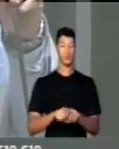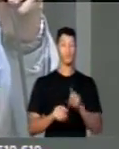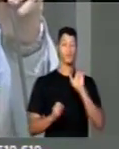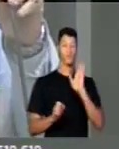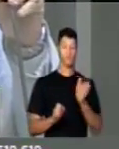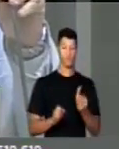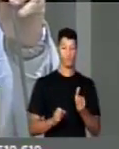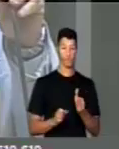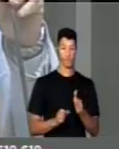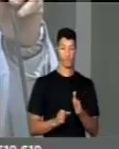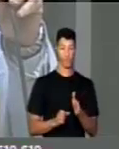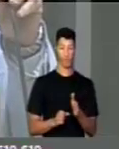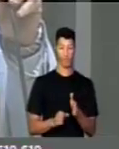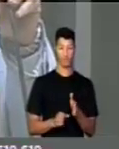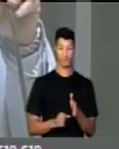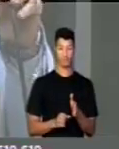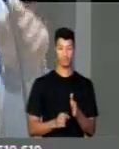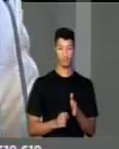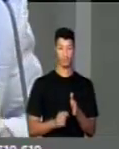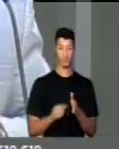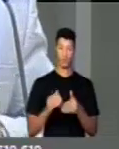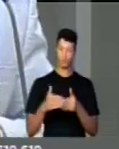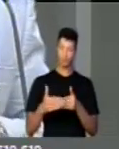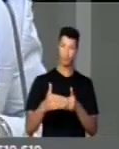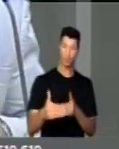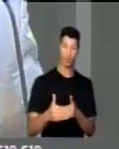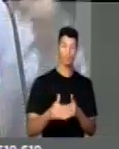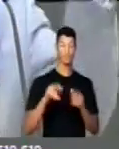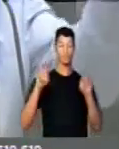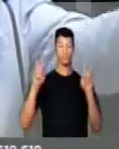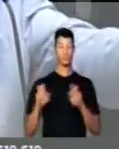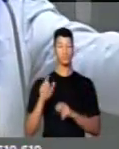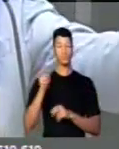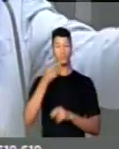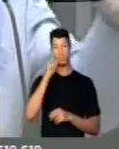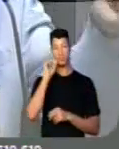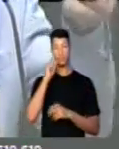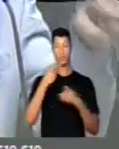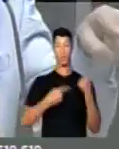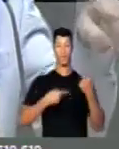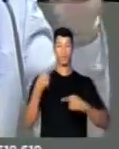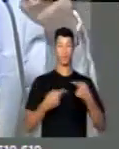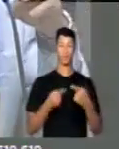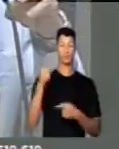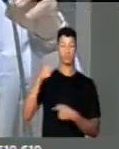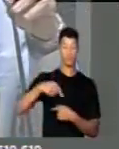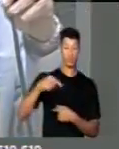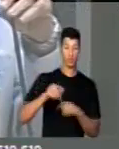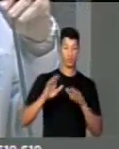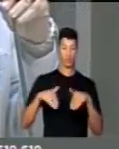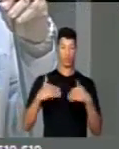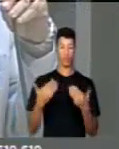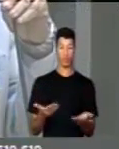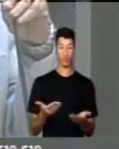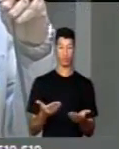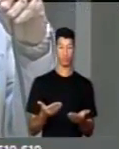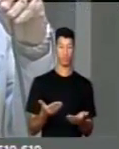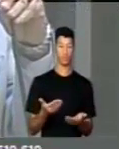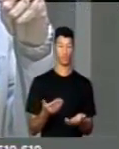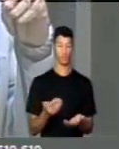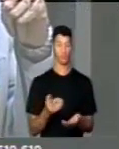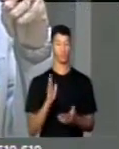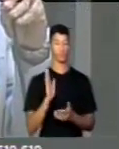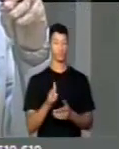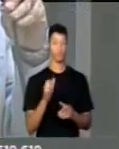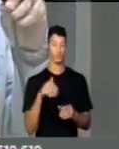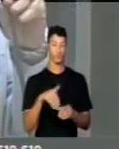já dá um passo no sentido do que ontem foi debatido aqui, quando